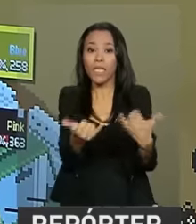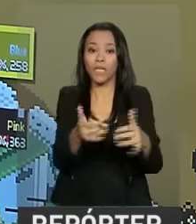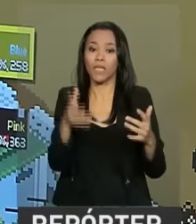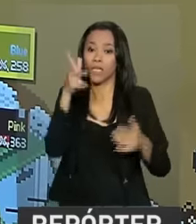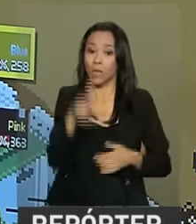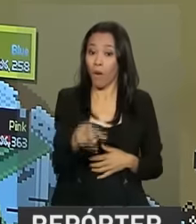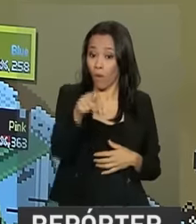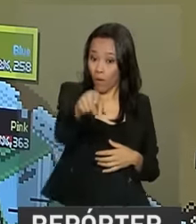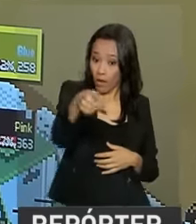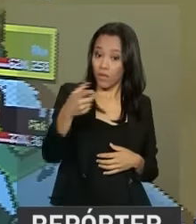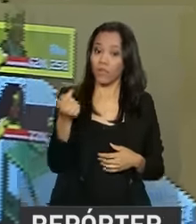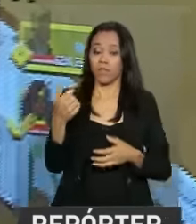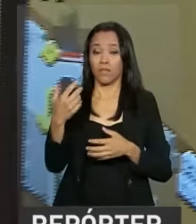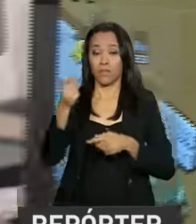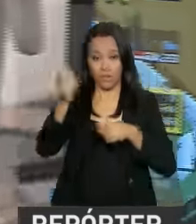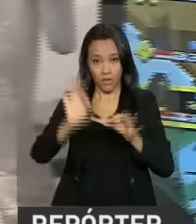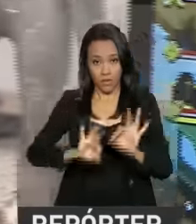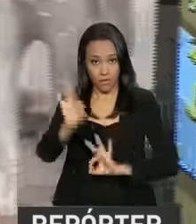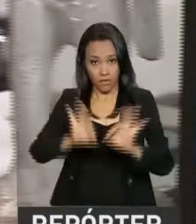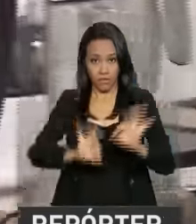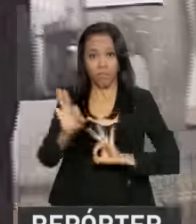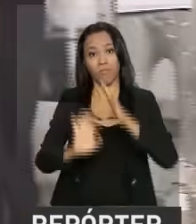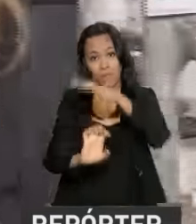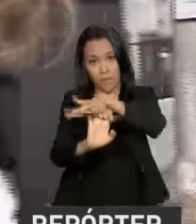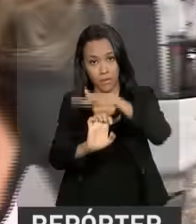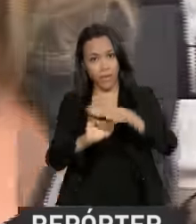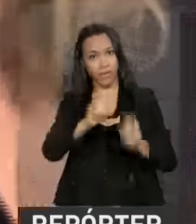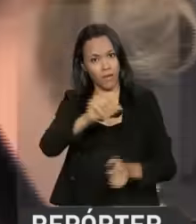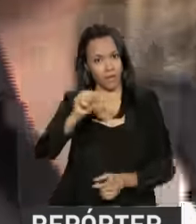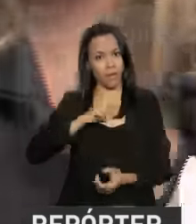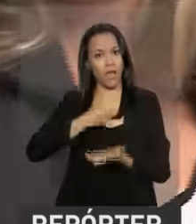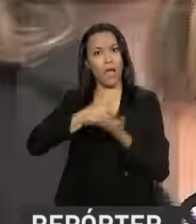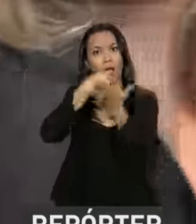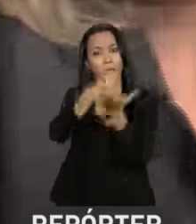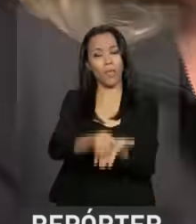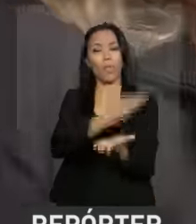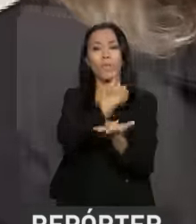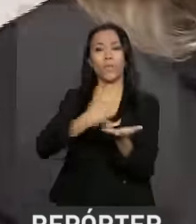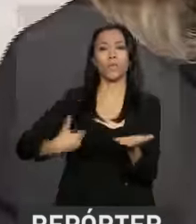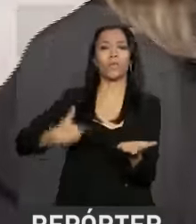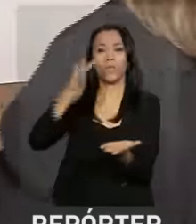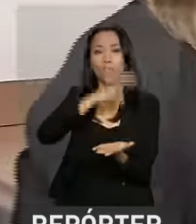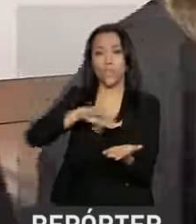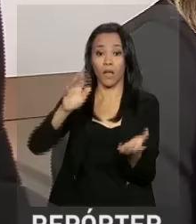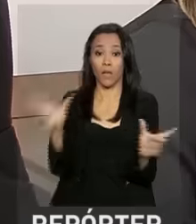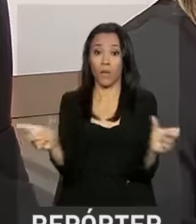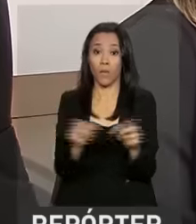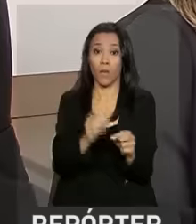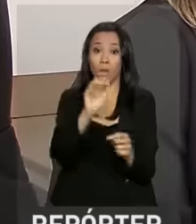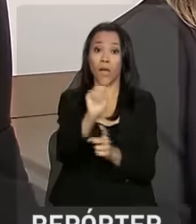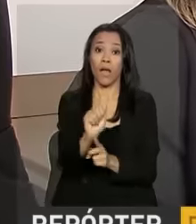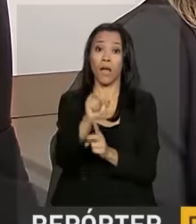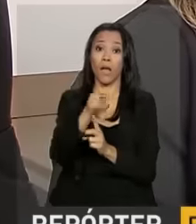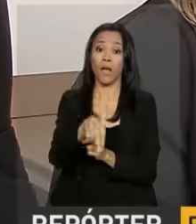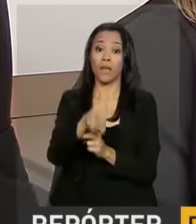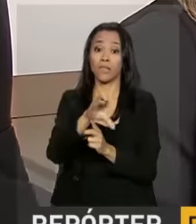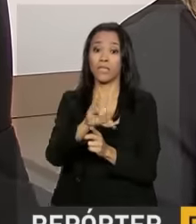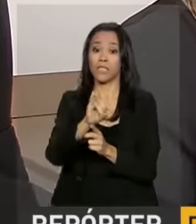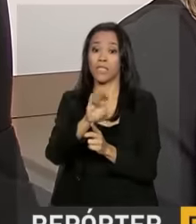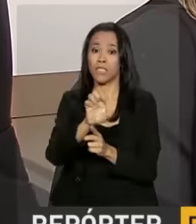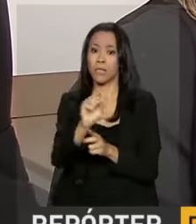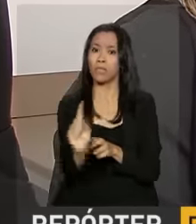esse desenvolvidos pela empresa do Hugo agora vão ter apoio financeiro do governo federal a ansini lançou o primeiro edital que financia jogos